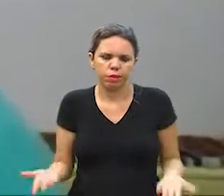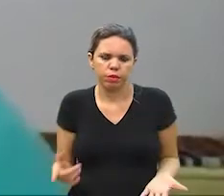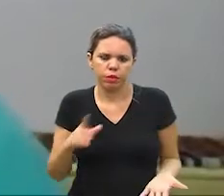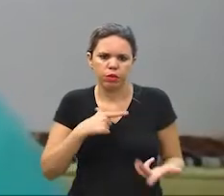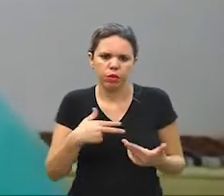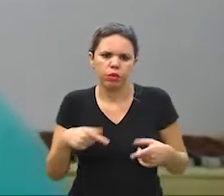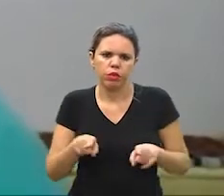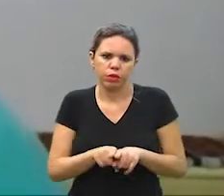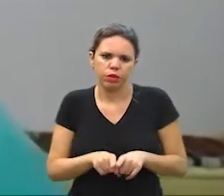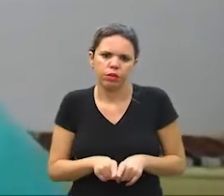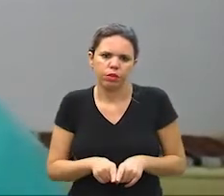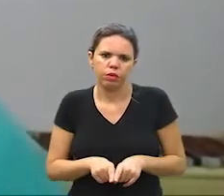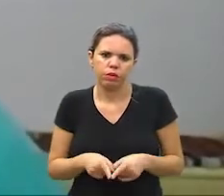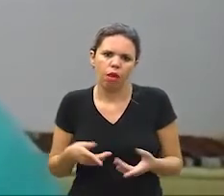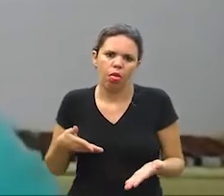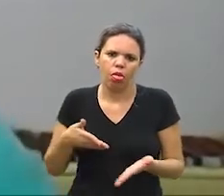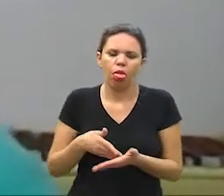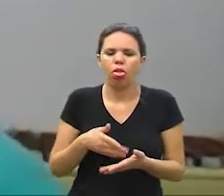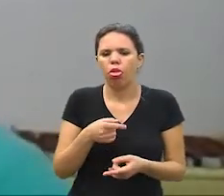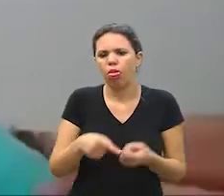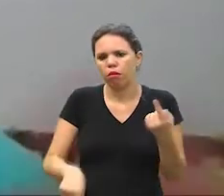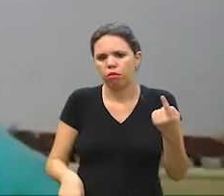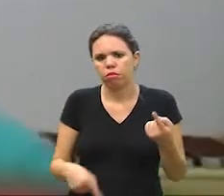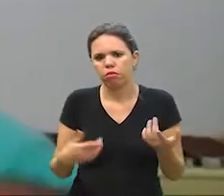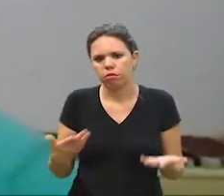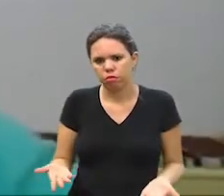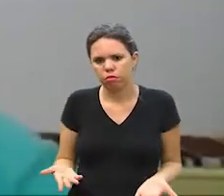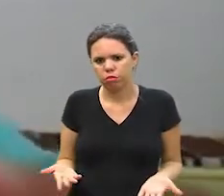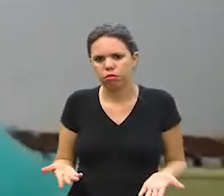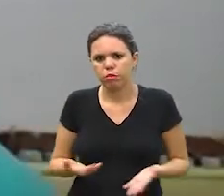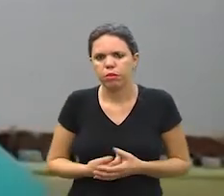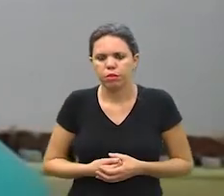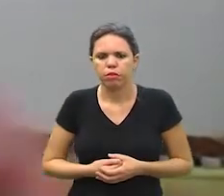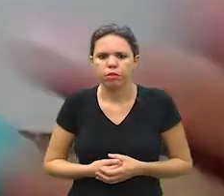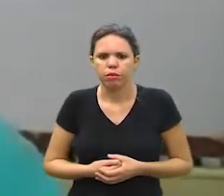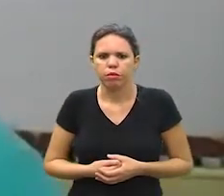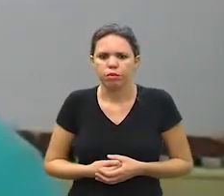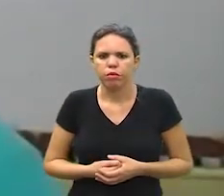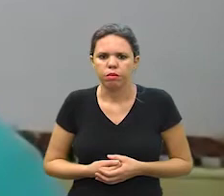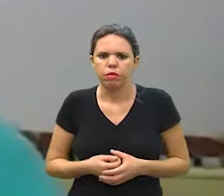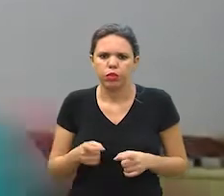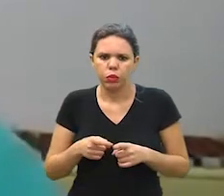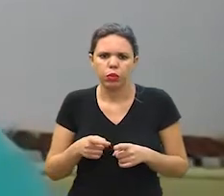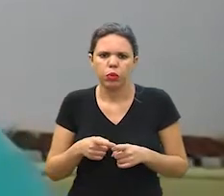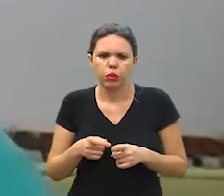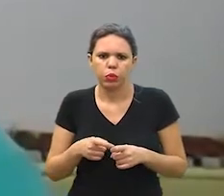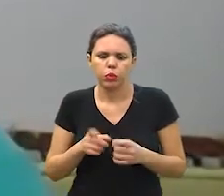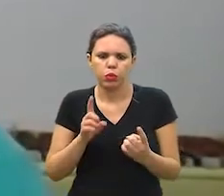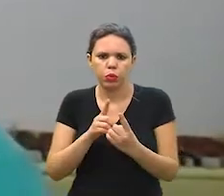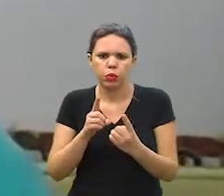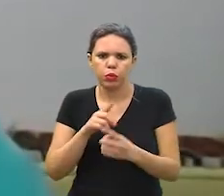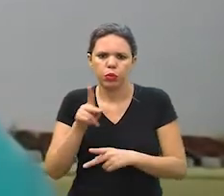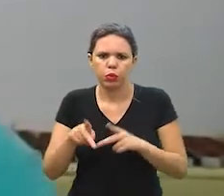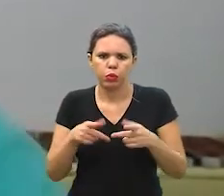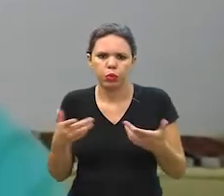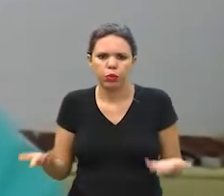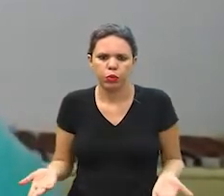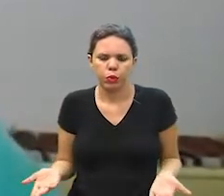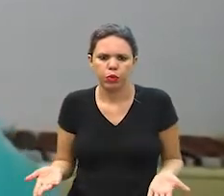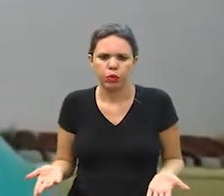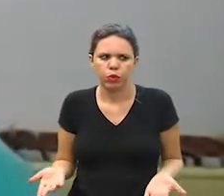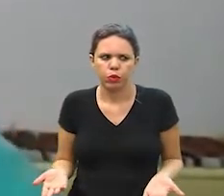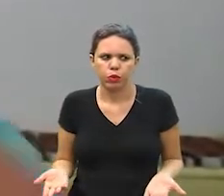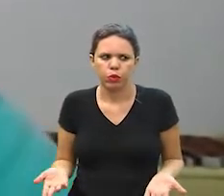tem alguma coisa que está fora do lugar, porque está faltando lá na ponta médico para atender a população.